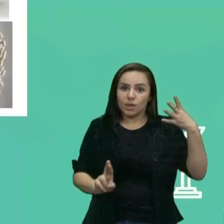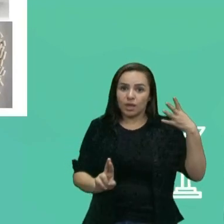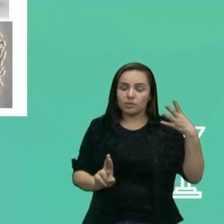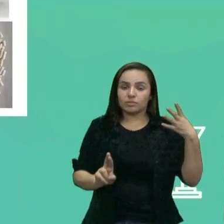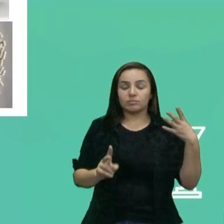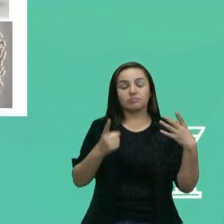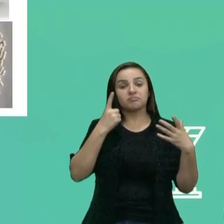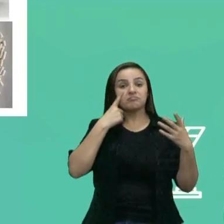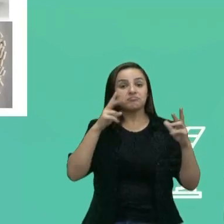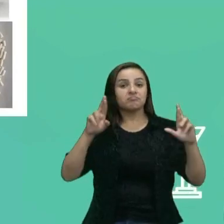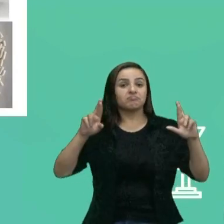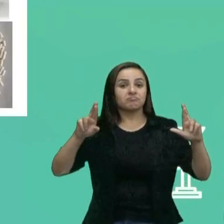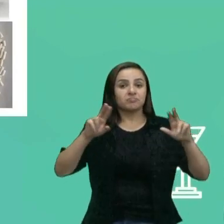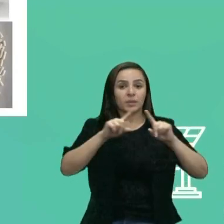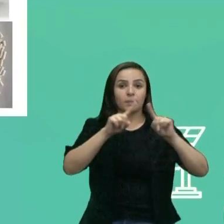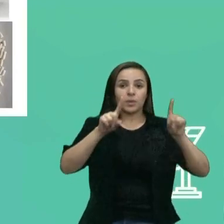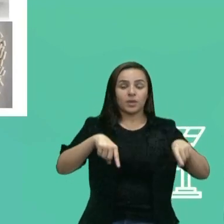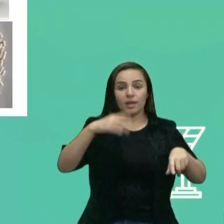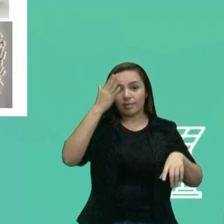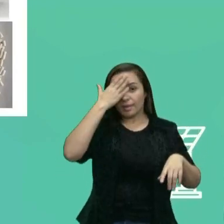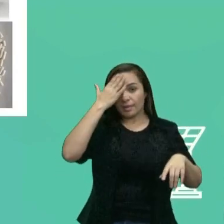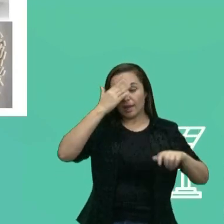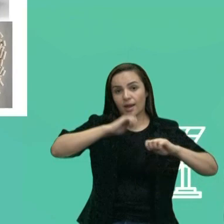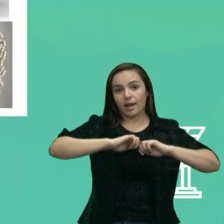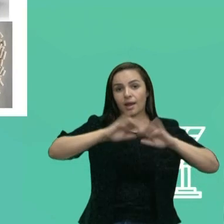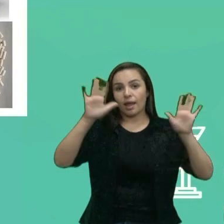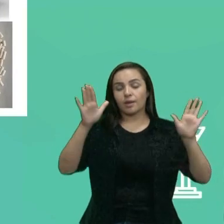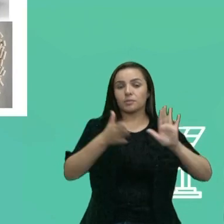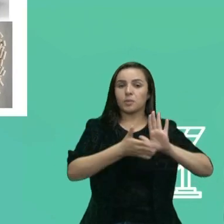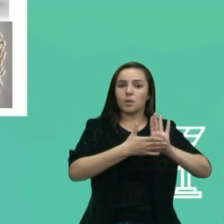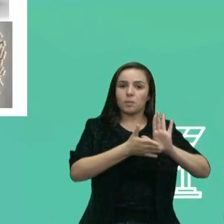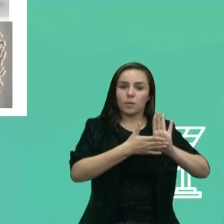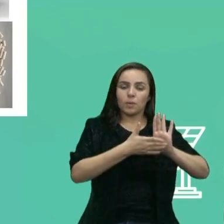projeto. A gente espera entender melhor e propor